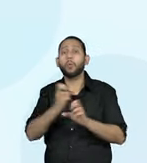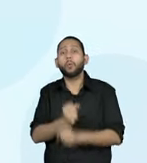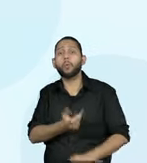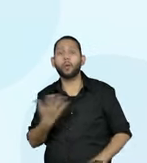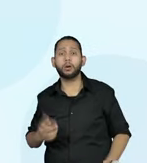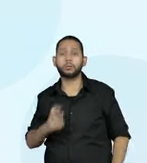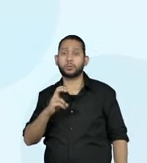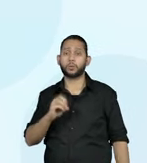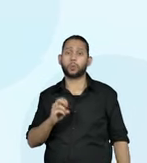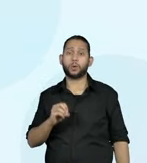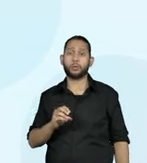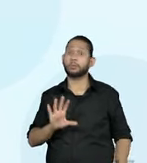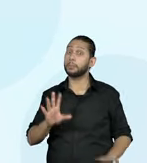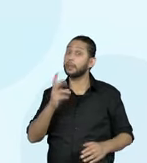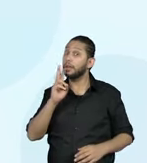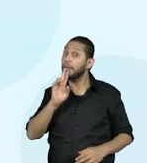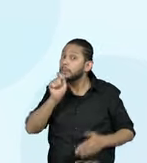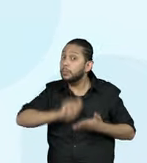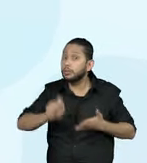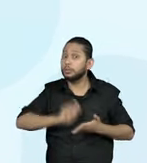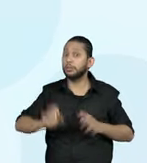respostas completas, lembrem,